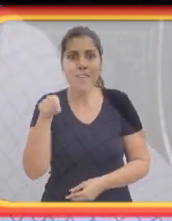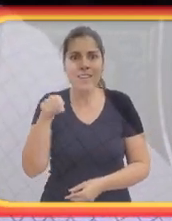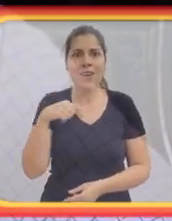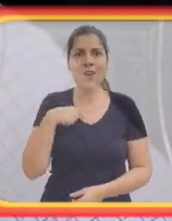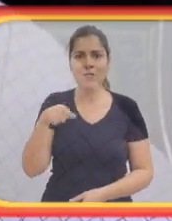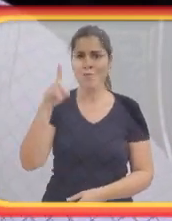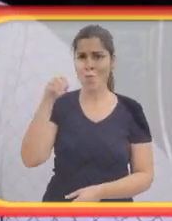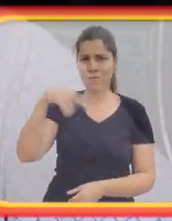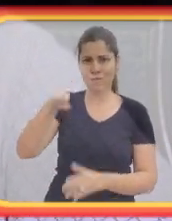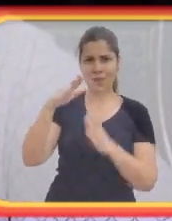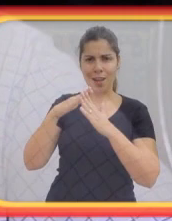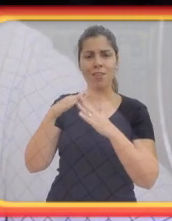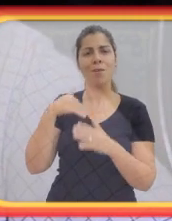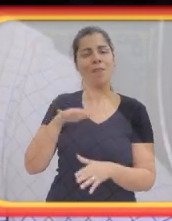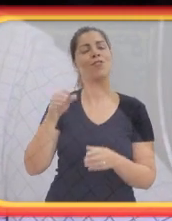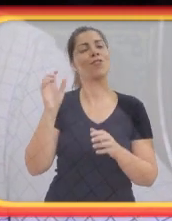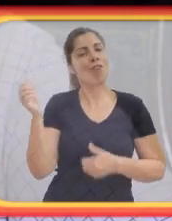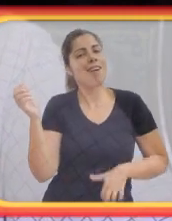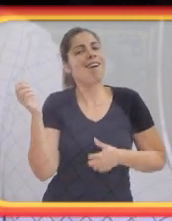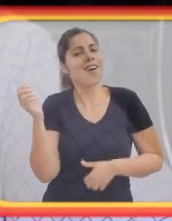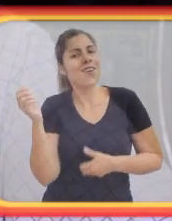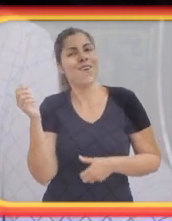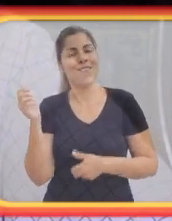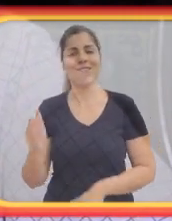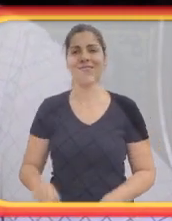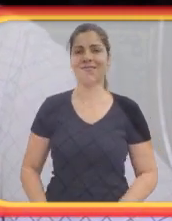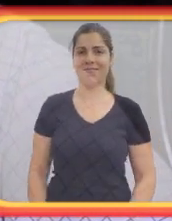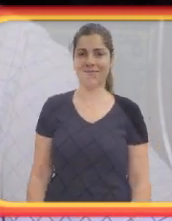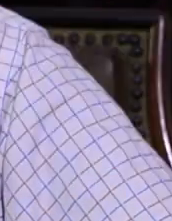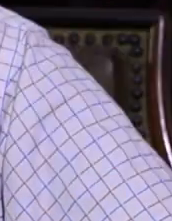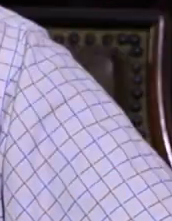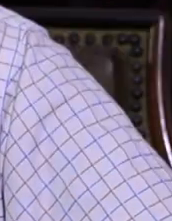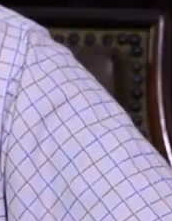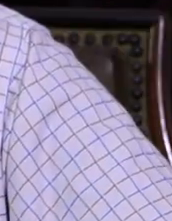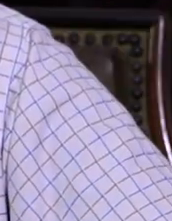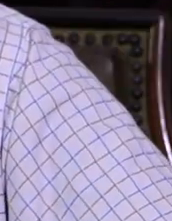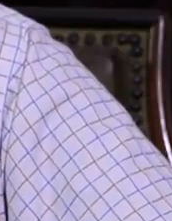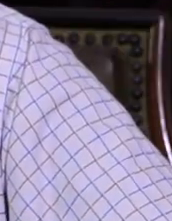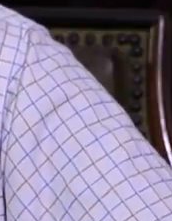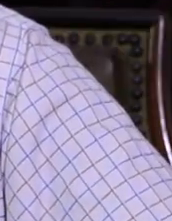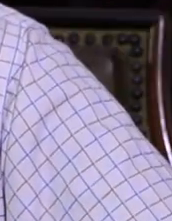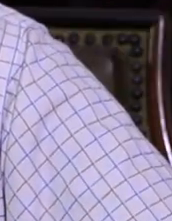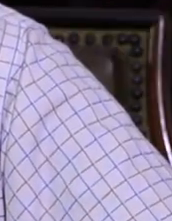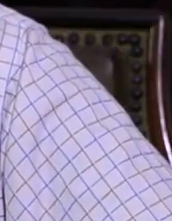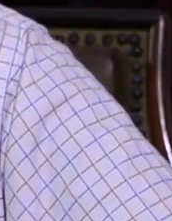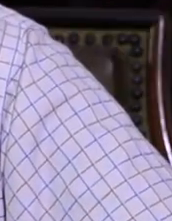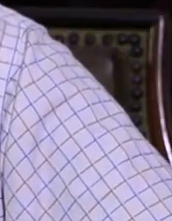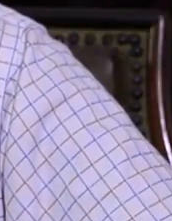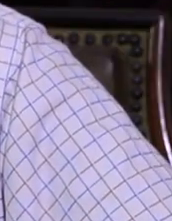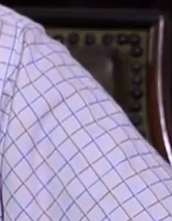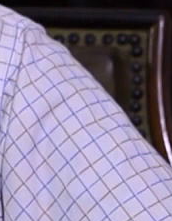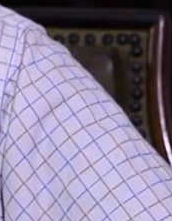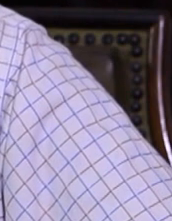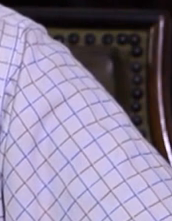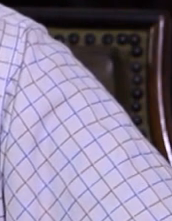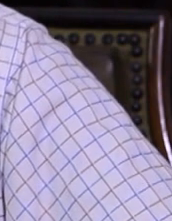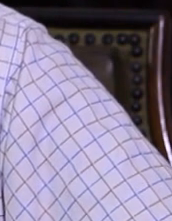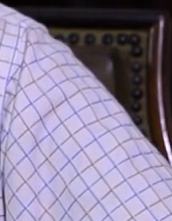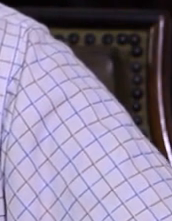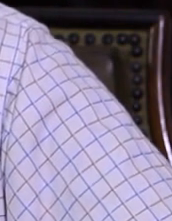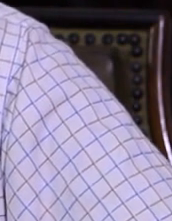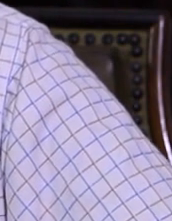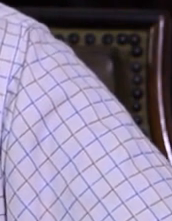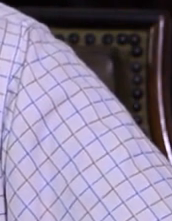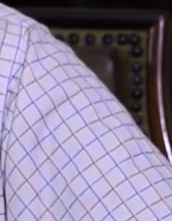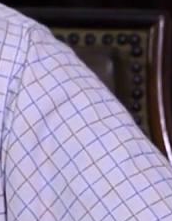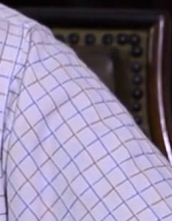cavaquinho. E uma certa vez, eu chegando lá, encontrei um bandolim feito de encomenda no bandolim de ouro, dado